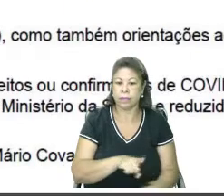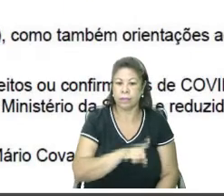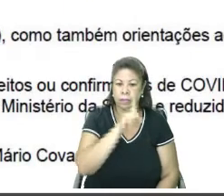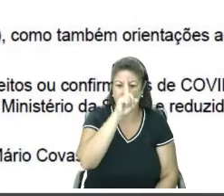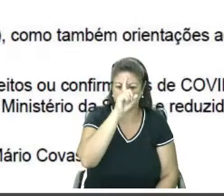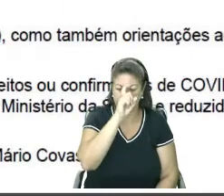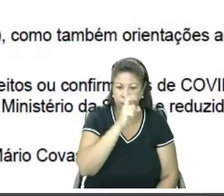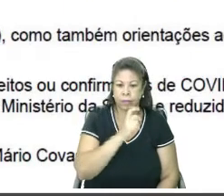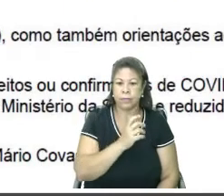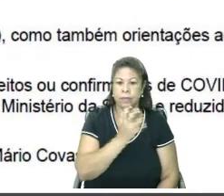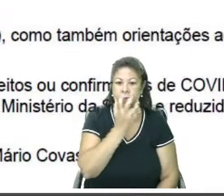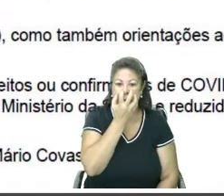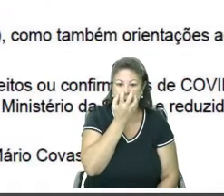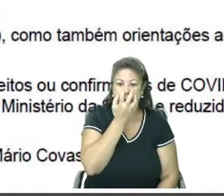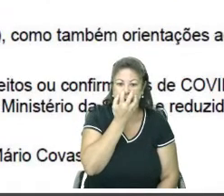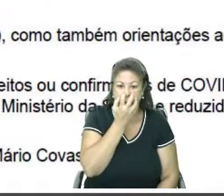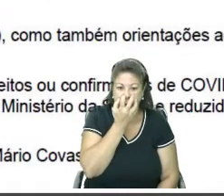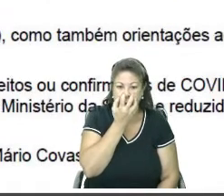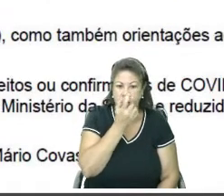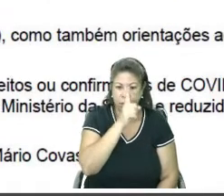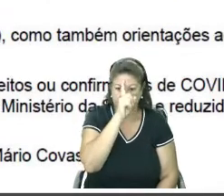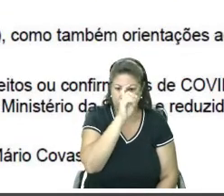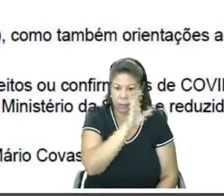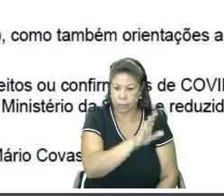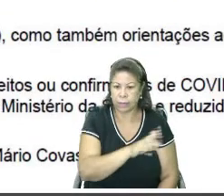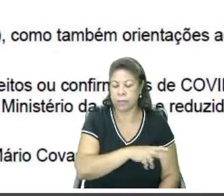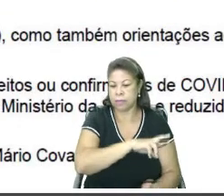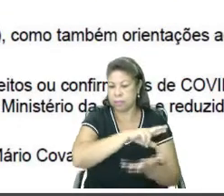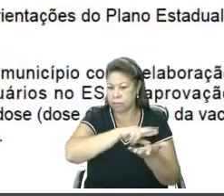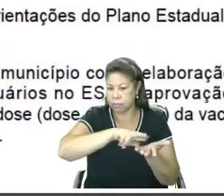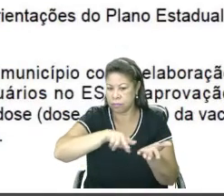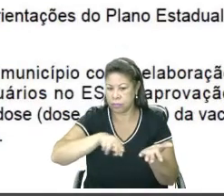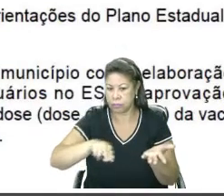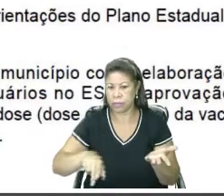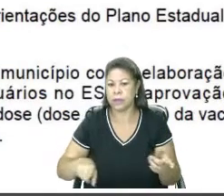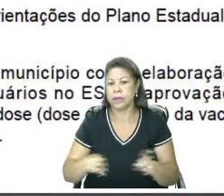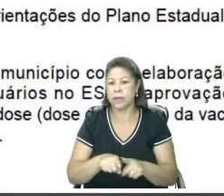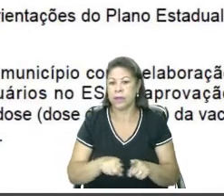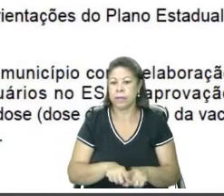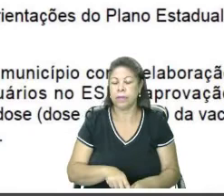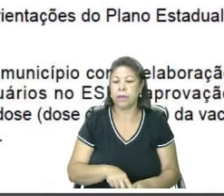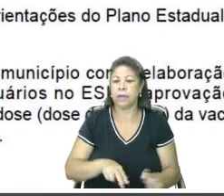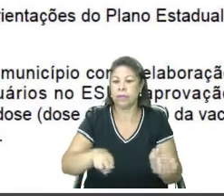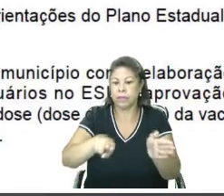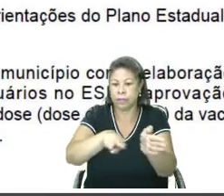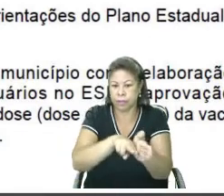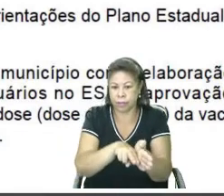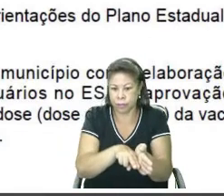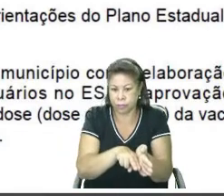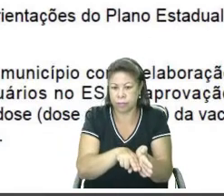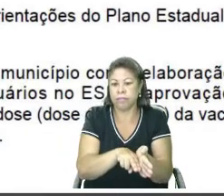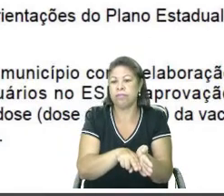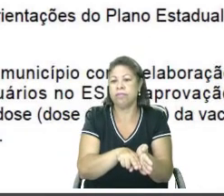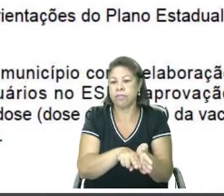respiratória, a manutenção também dos leitos de UTI,